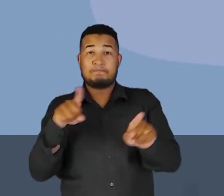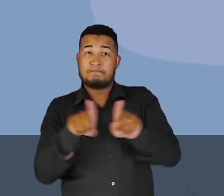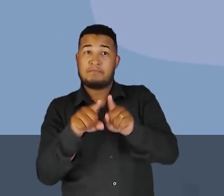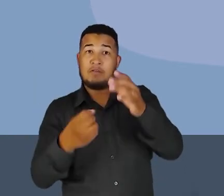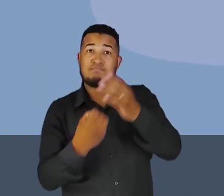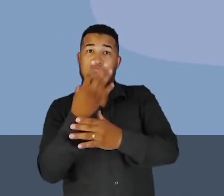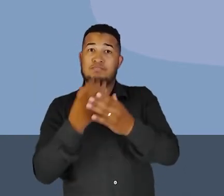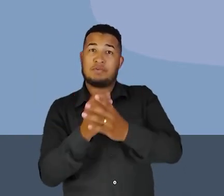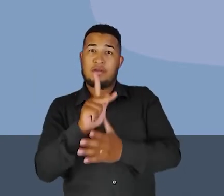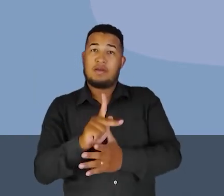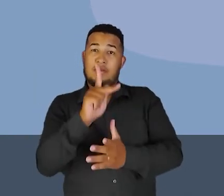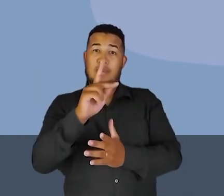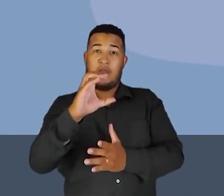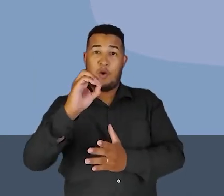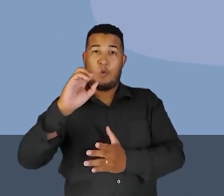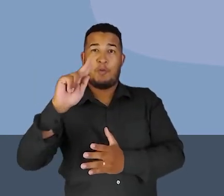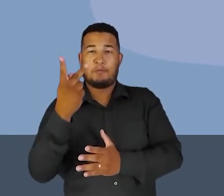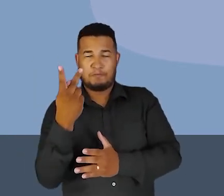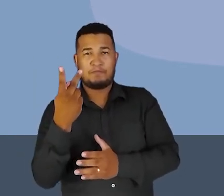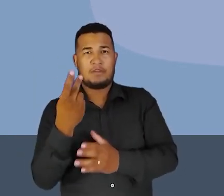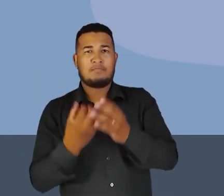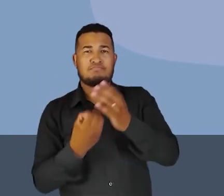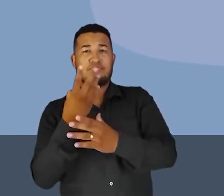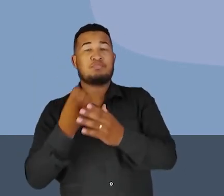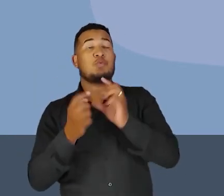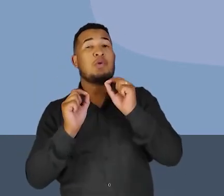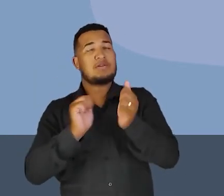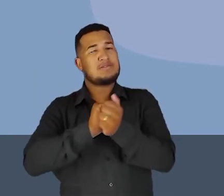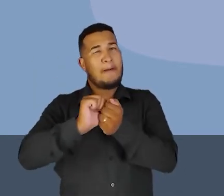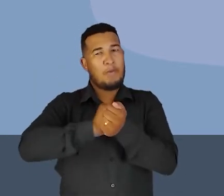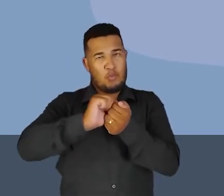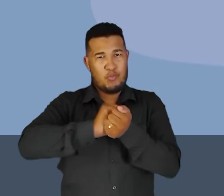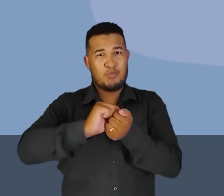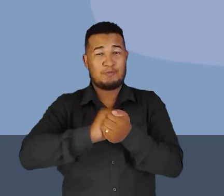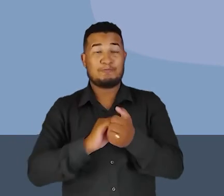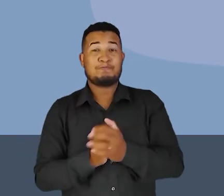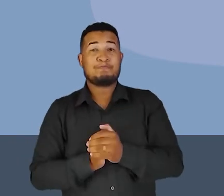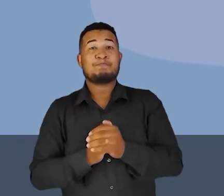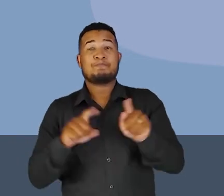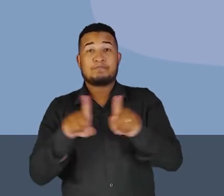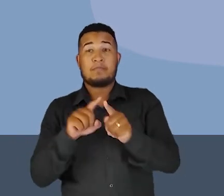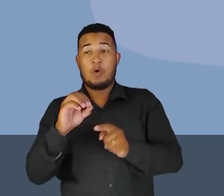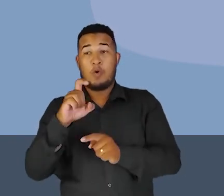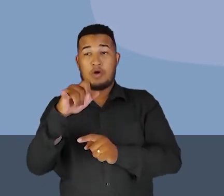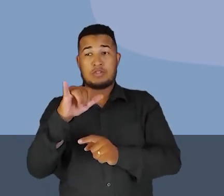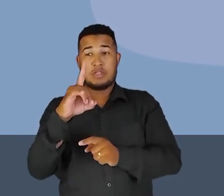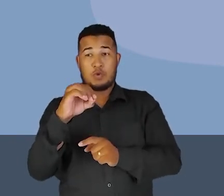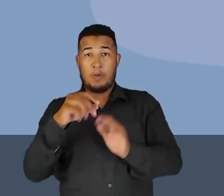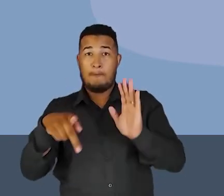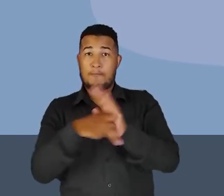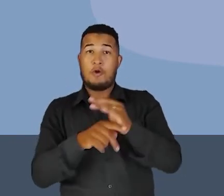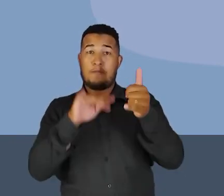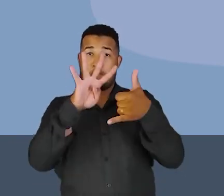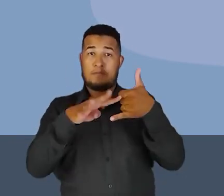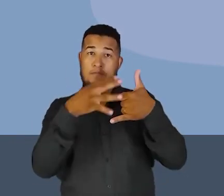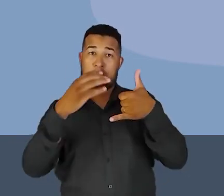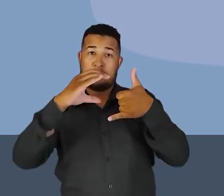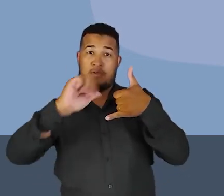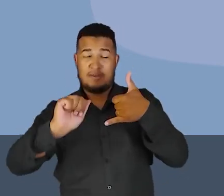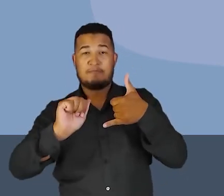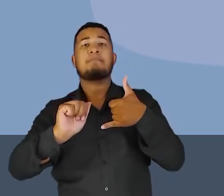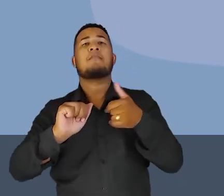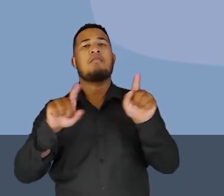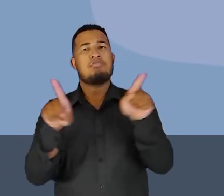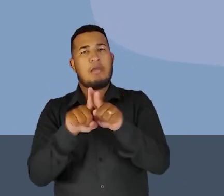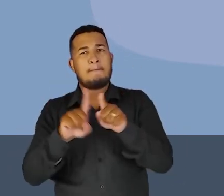de KOH, né, na fabricação de sabão. Eu tenho o óxido de cálcio, ele também é um óxido